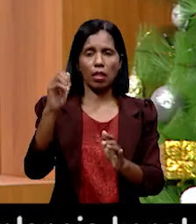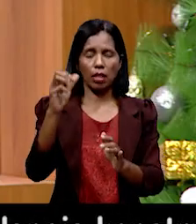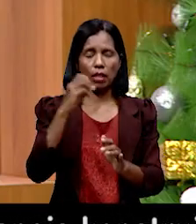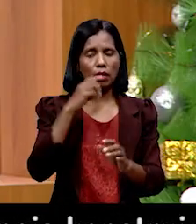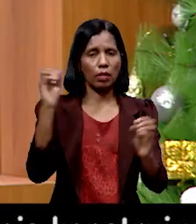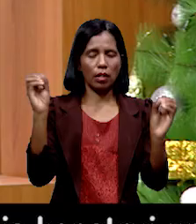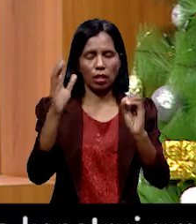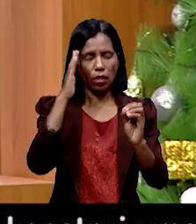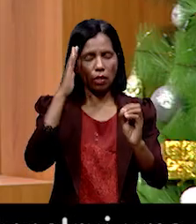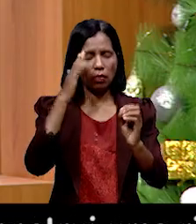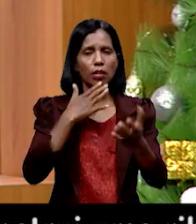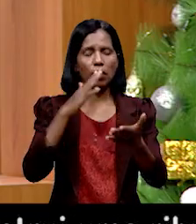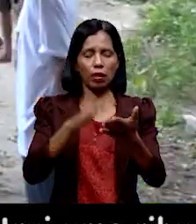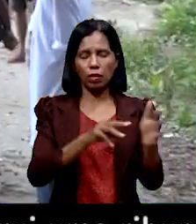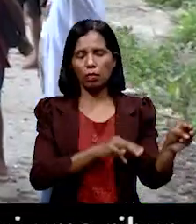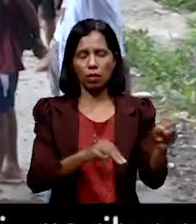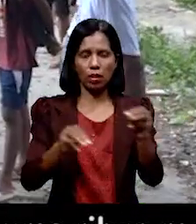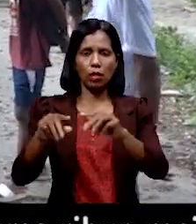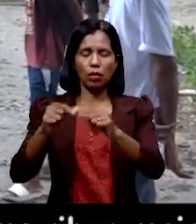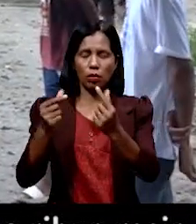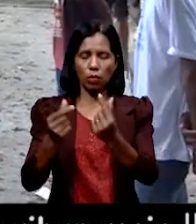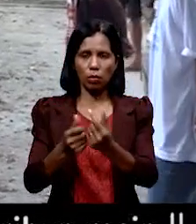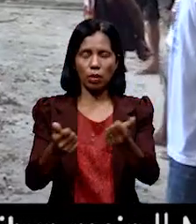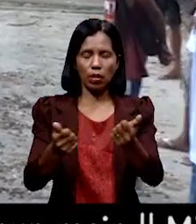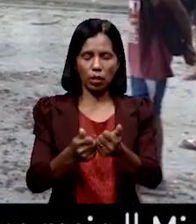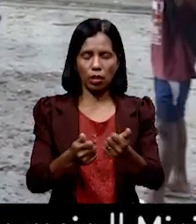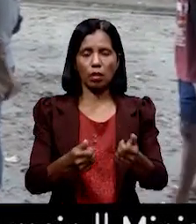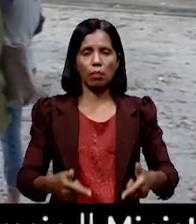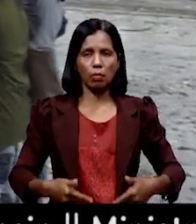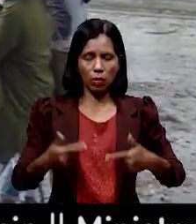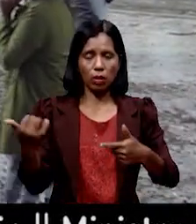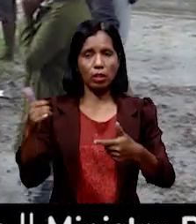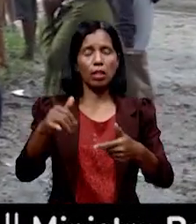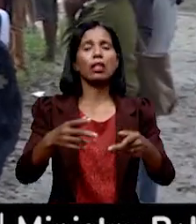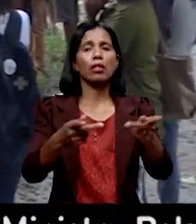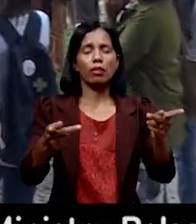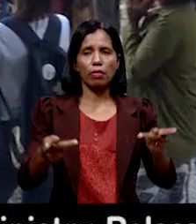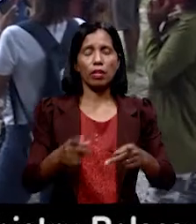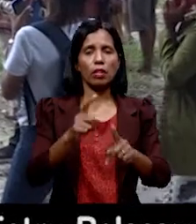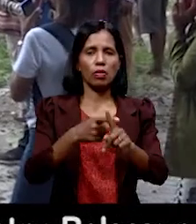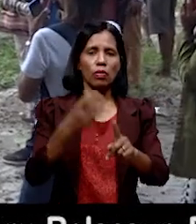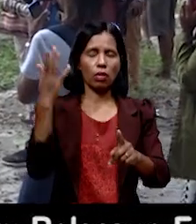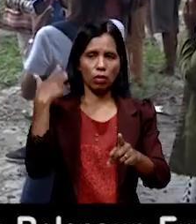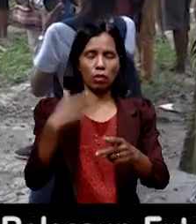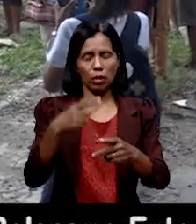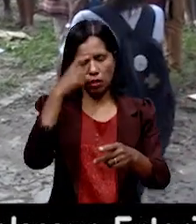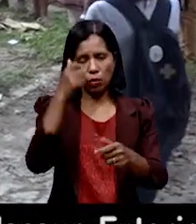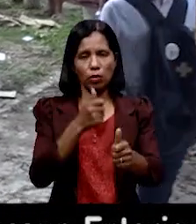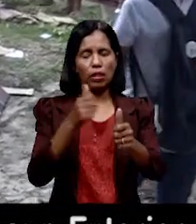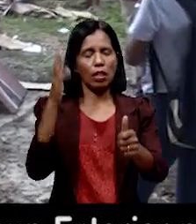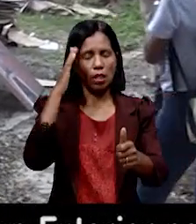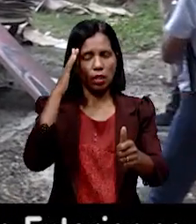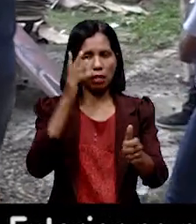Wengira, Intensão A, Muda Sai Grupo Arte Moris, Yasira Nia Fatin, Beto Timordili, Fulang Kotok. Tambah di sini, Háquifordag,